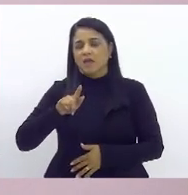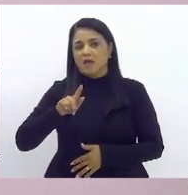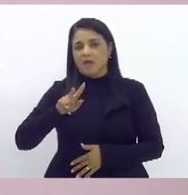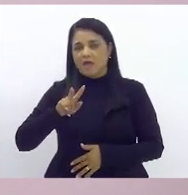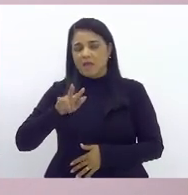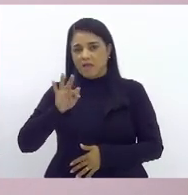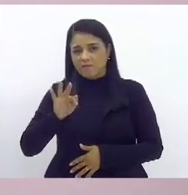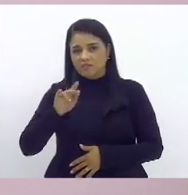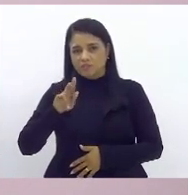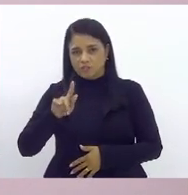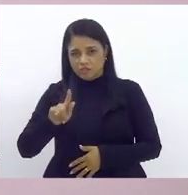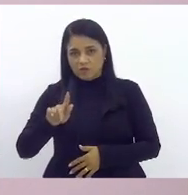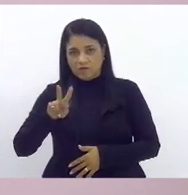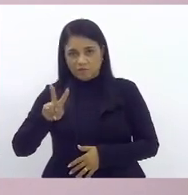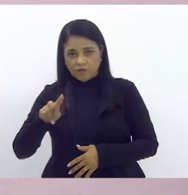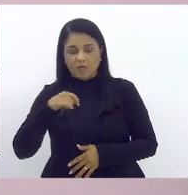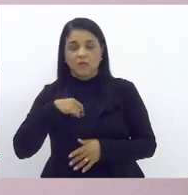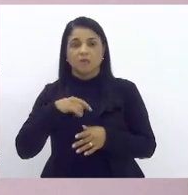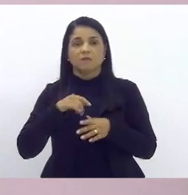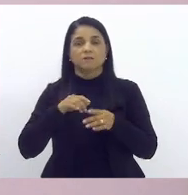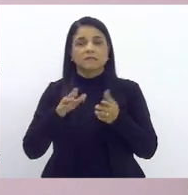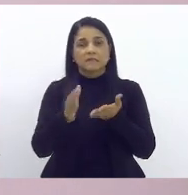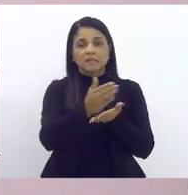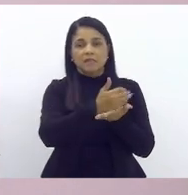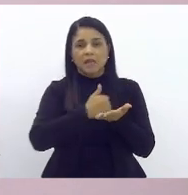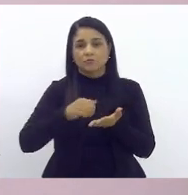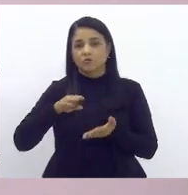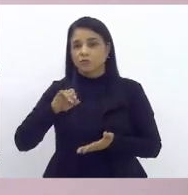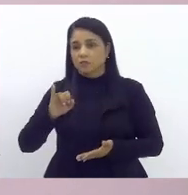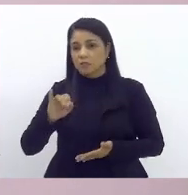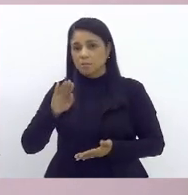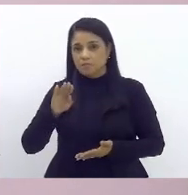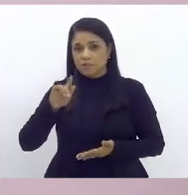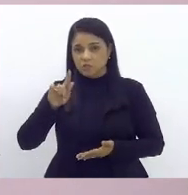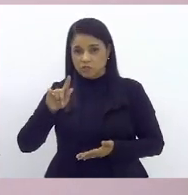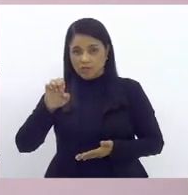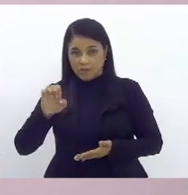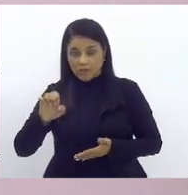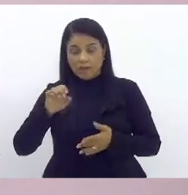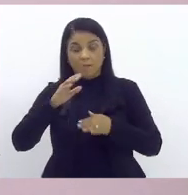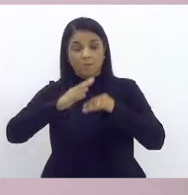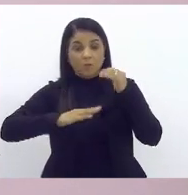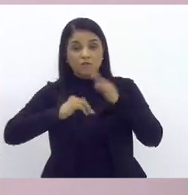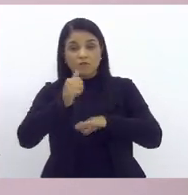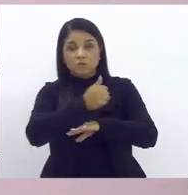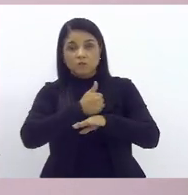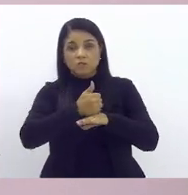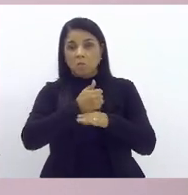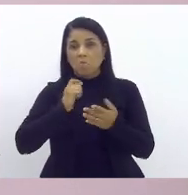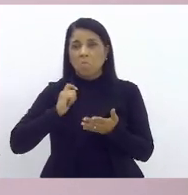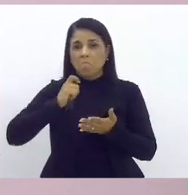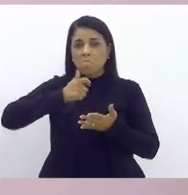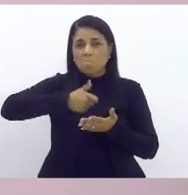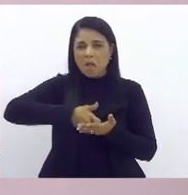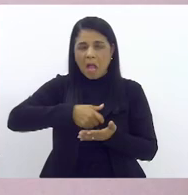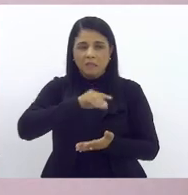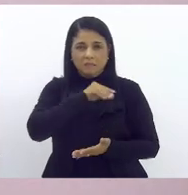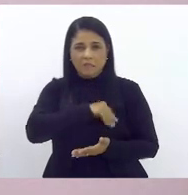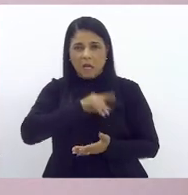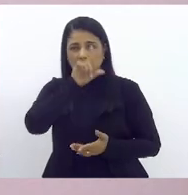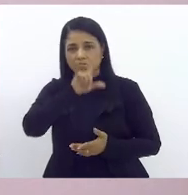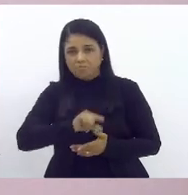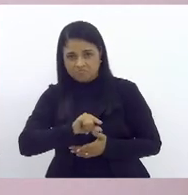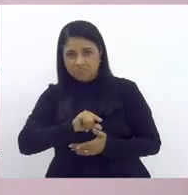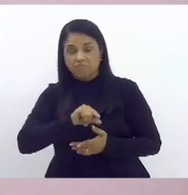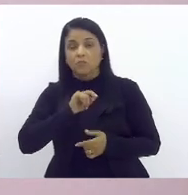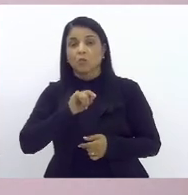IBGE, do PNAD, mostrando as profissões mais mal pagas no Brasil. Não